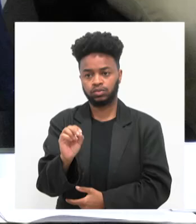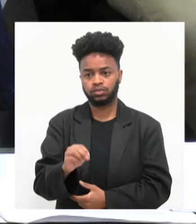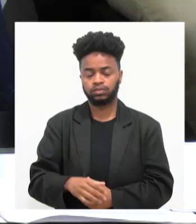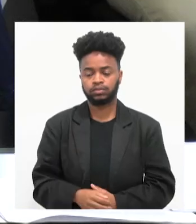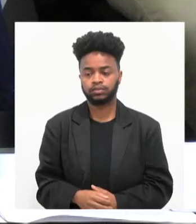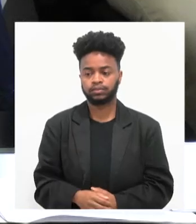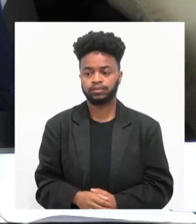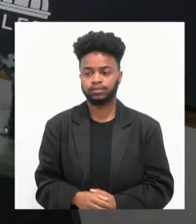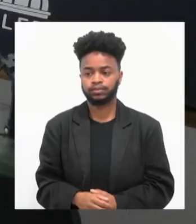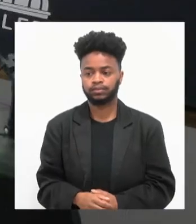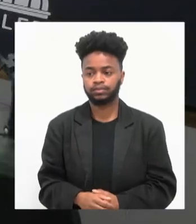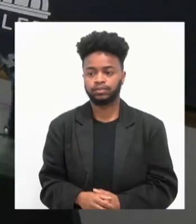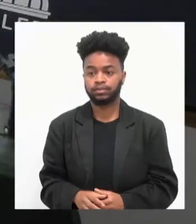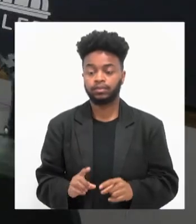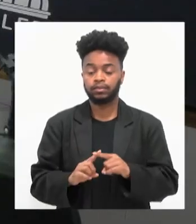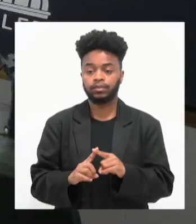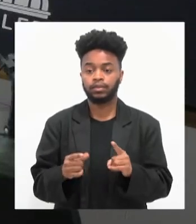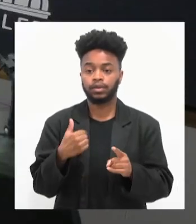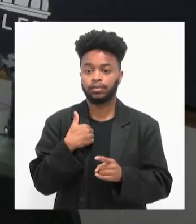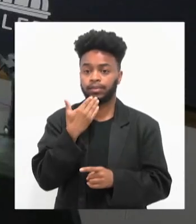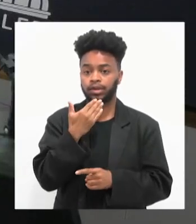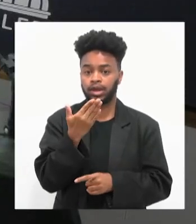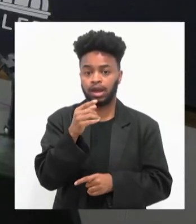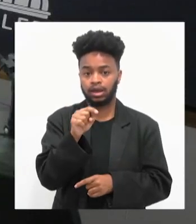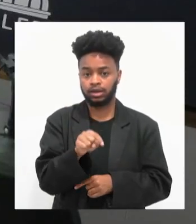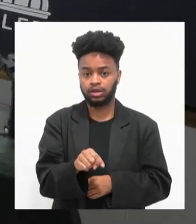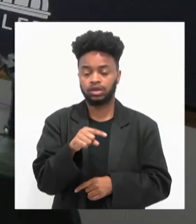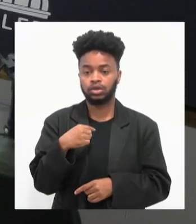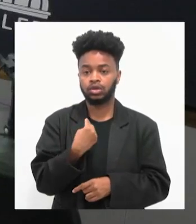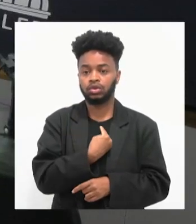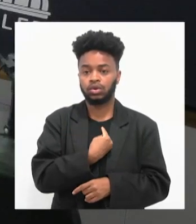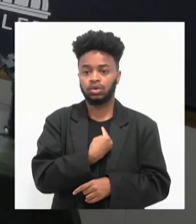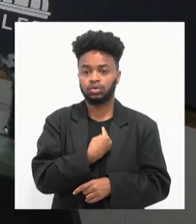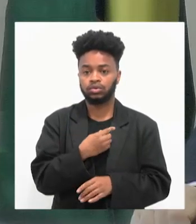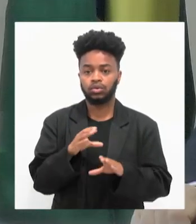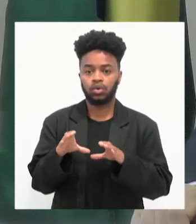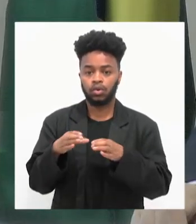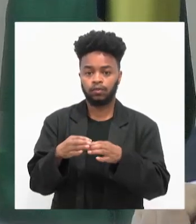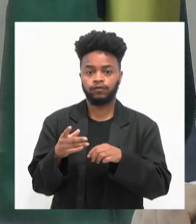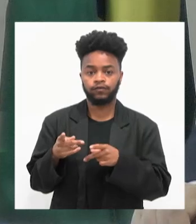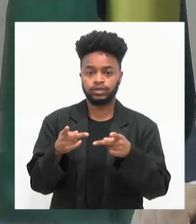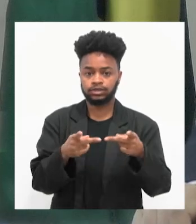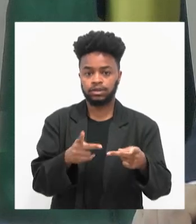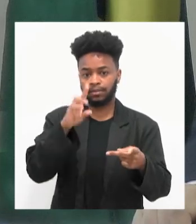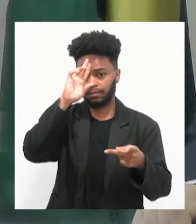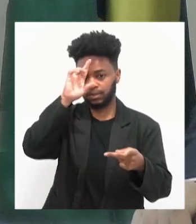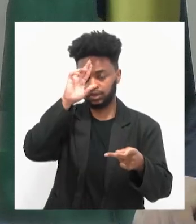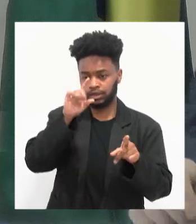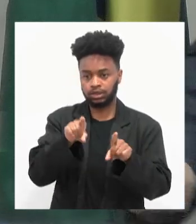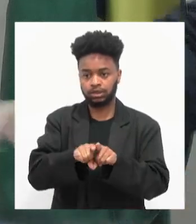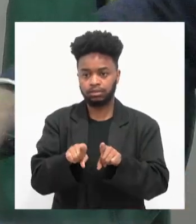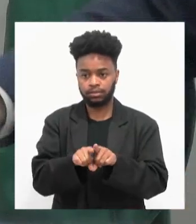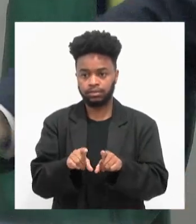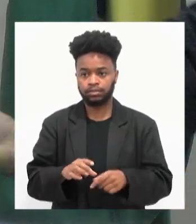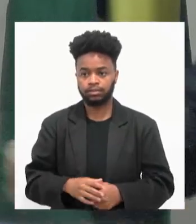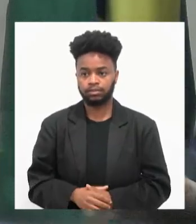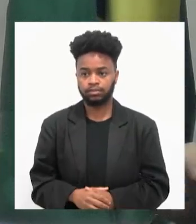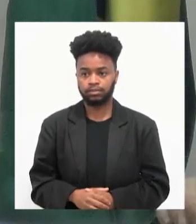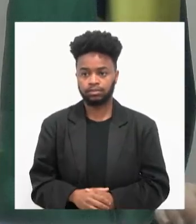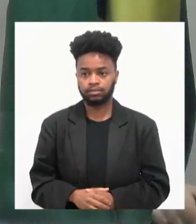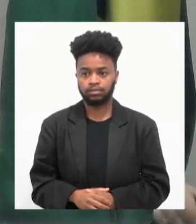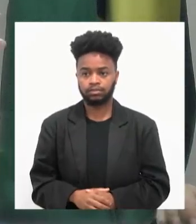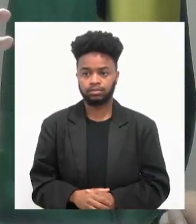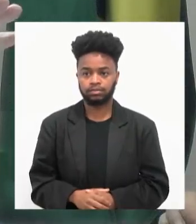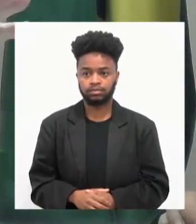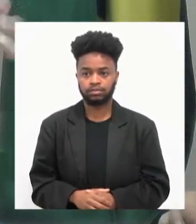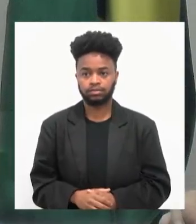convocar caminhar essa mesa para que nós possamos ir em comissão no pátio de Mesquita Sim. também. Vamos Porque deliberar aqui, aqui porque aqui, para liberar o presidente, deputado Valdo Ceasa.